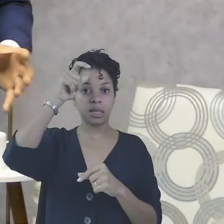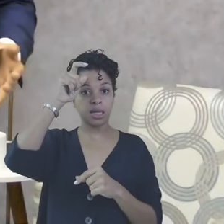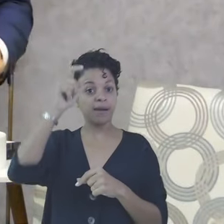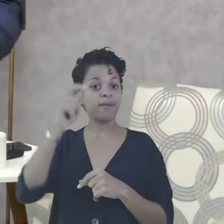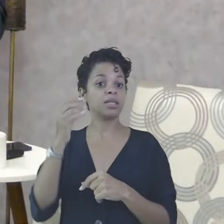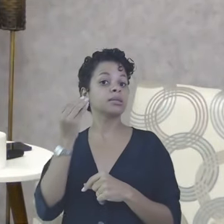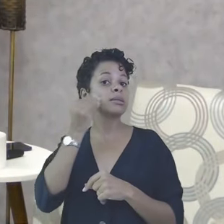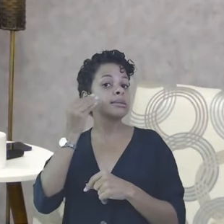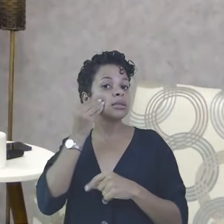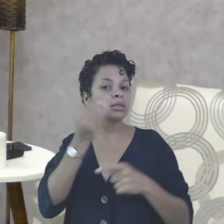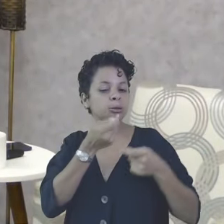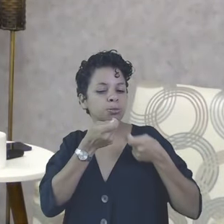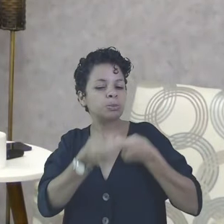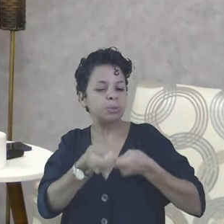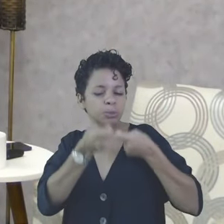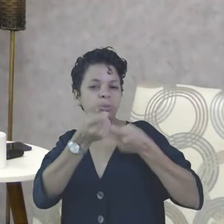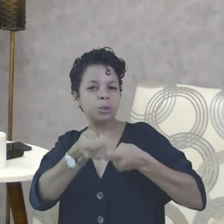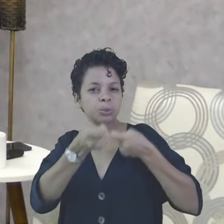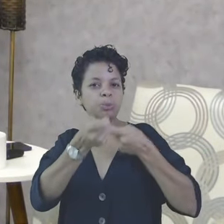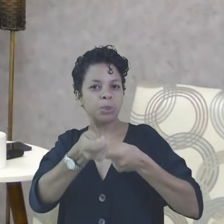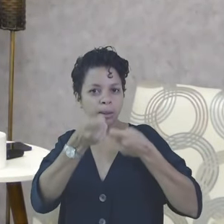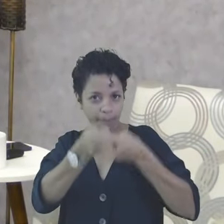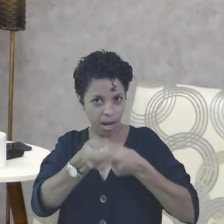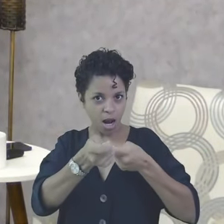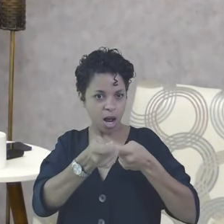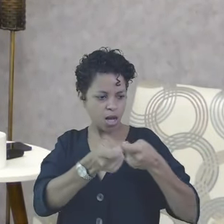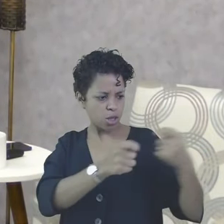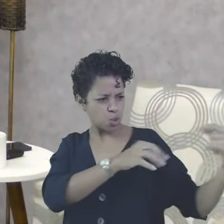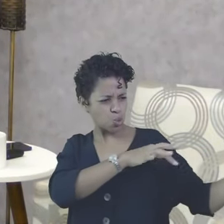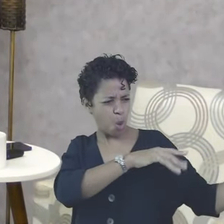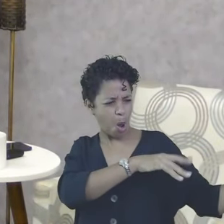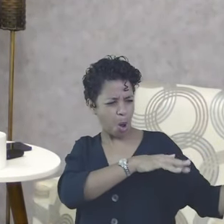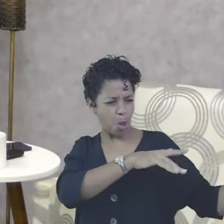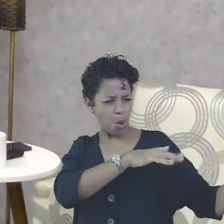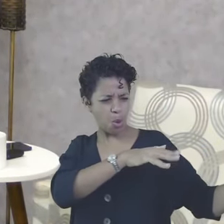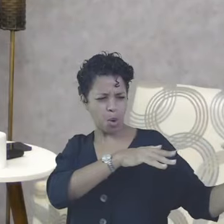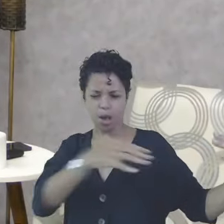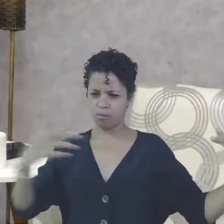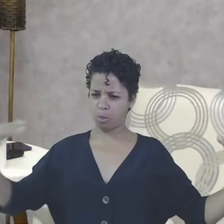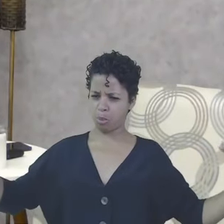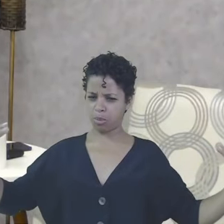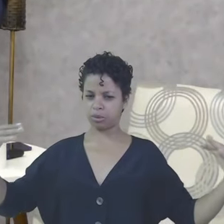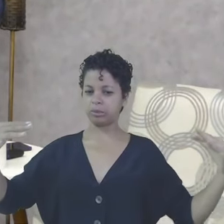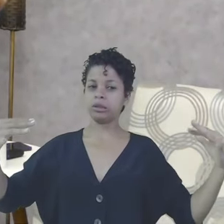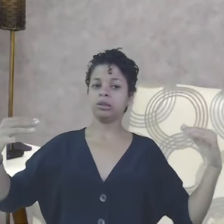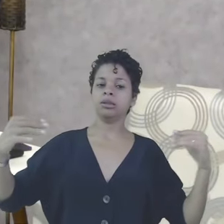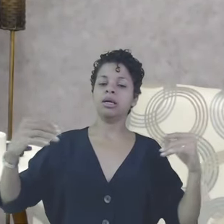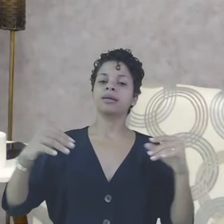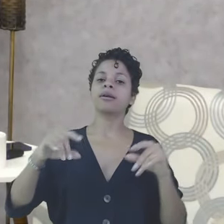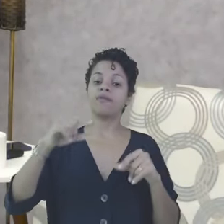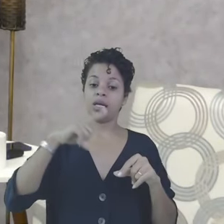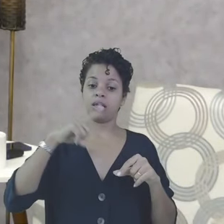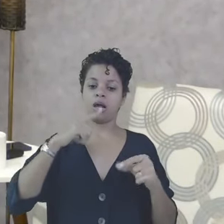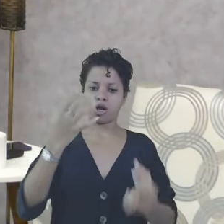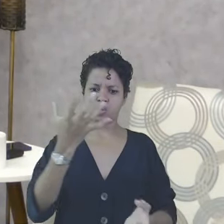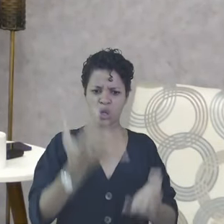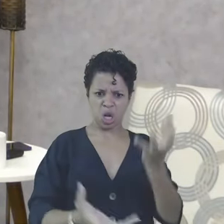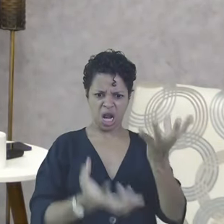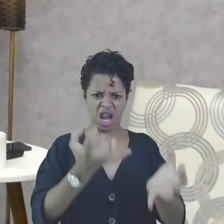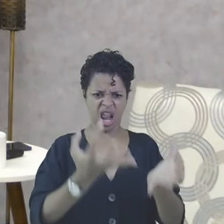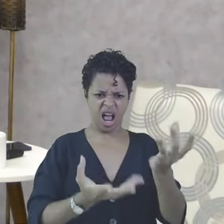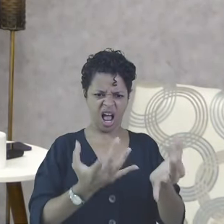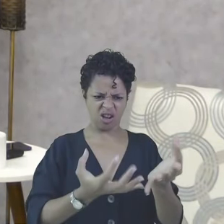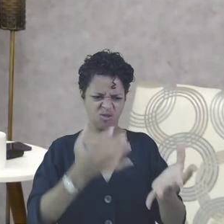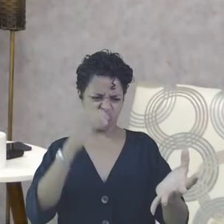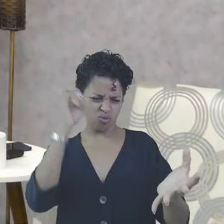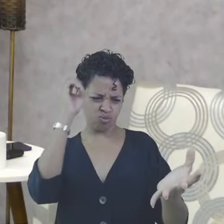E ele e os perdidos ressurretos vão tentar invadir Jerusalém. Então haverá o lago de fogo e enxofre para a destruição final. Não é assim que você aprendeu